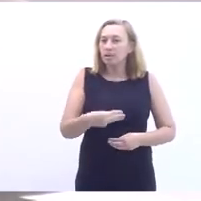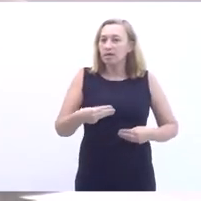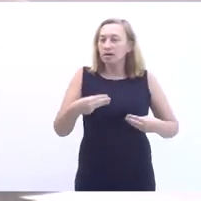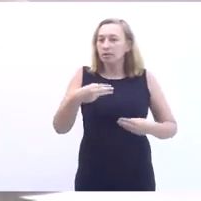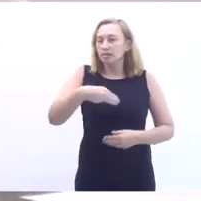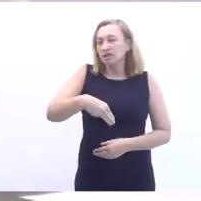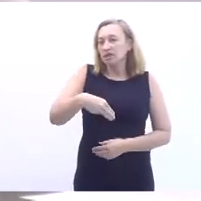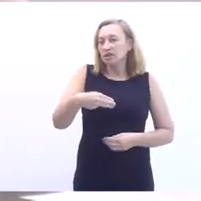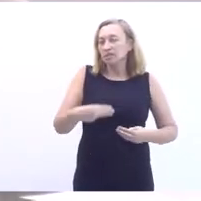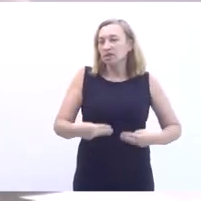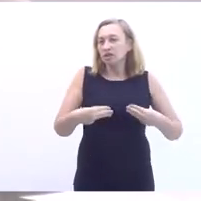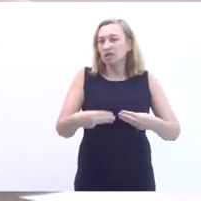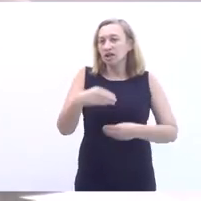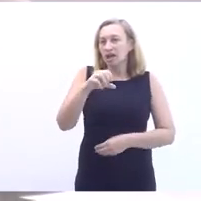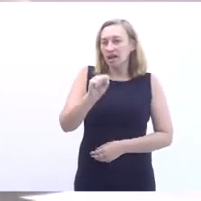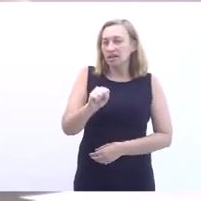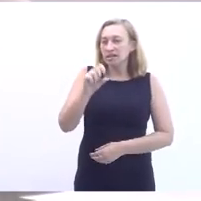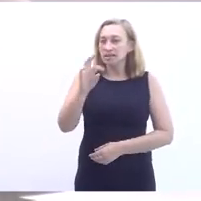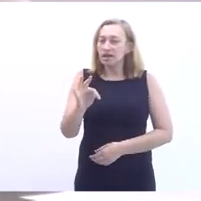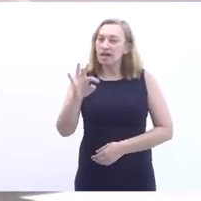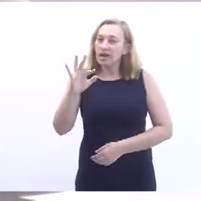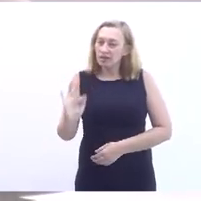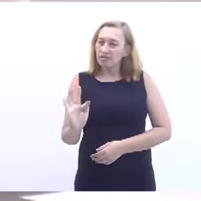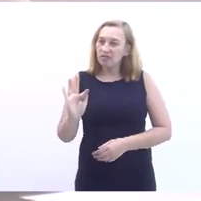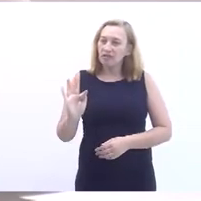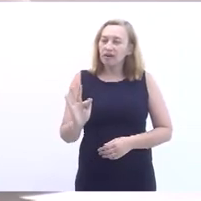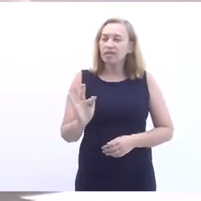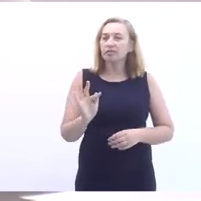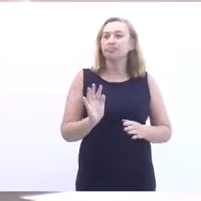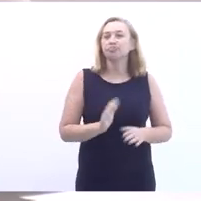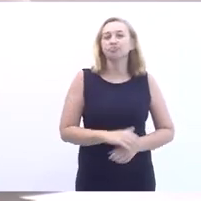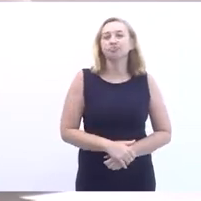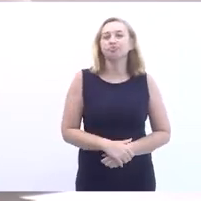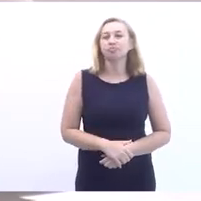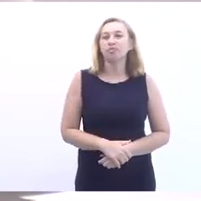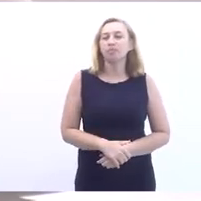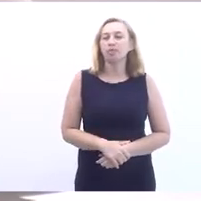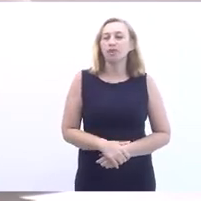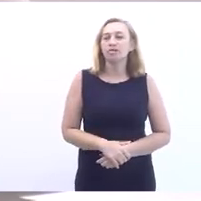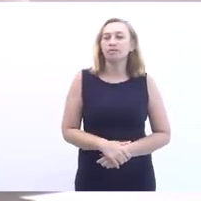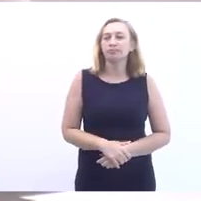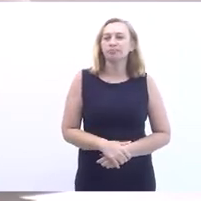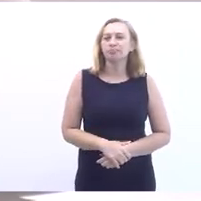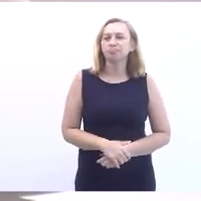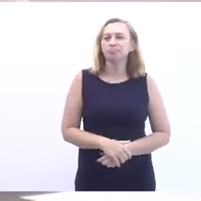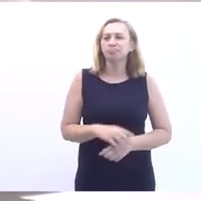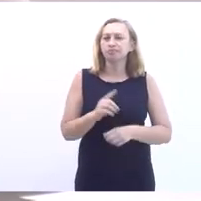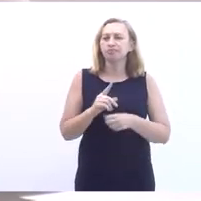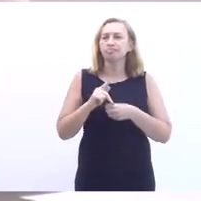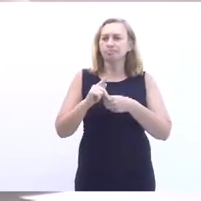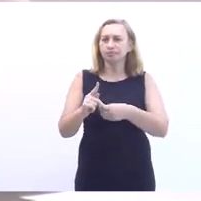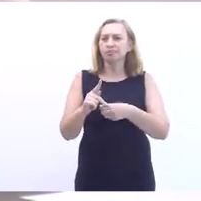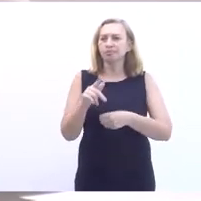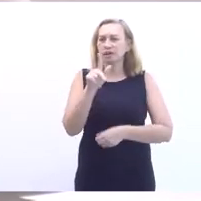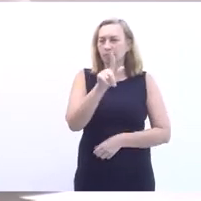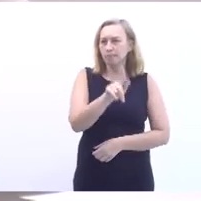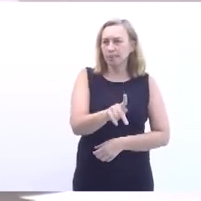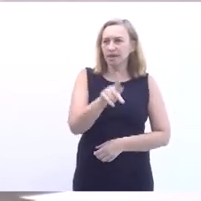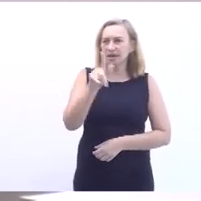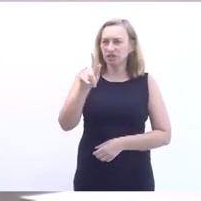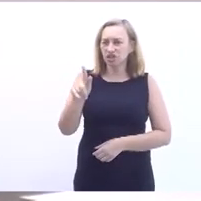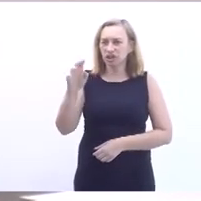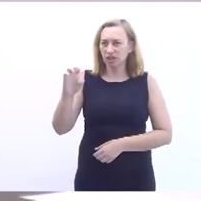professor da UERJ e era da procuradoria da pgr da